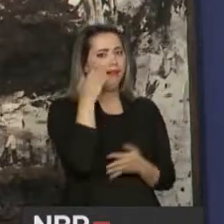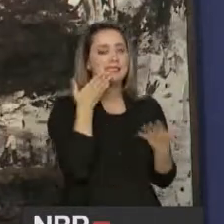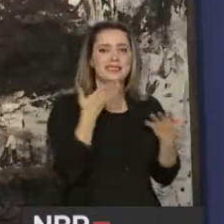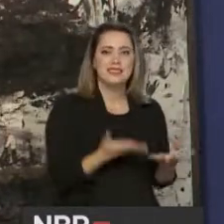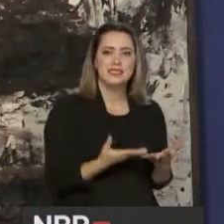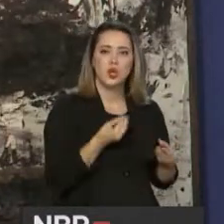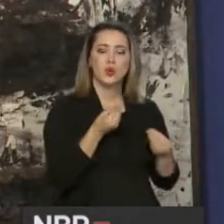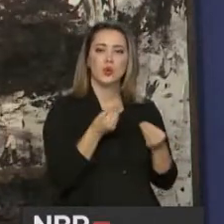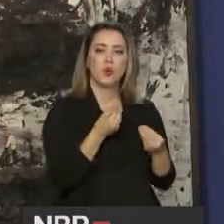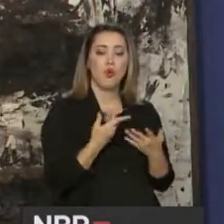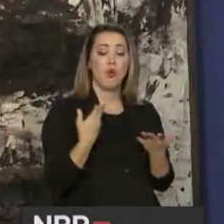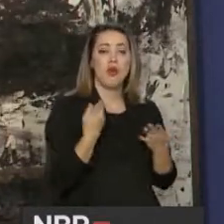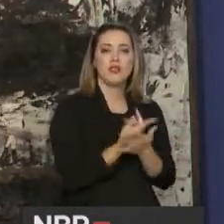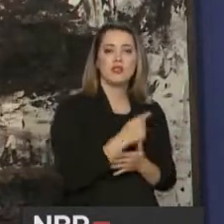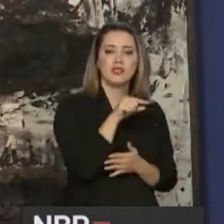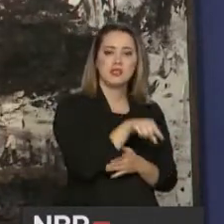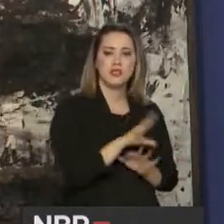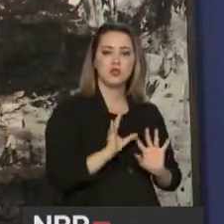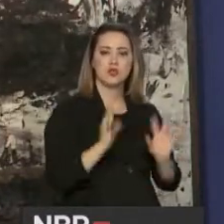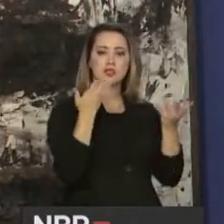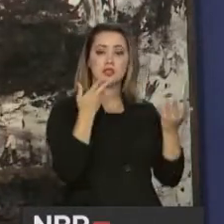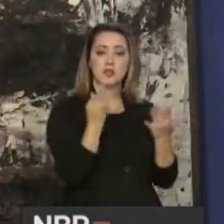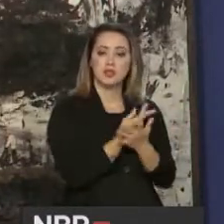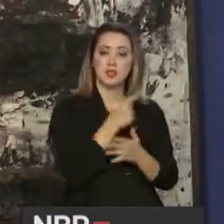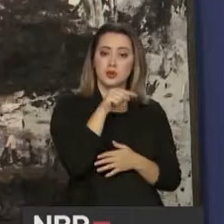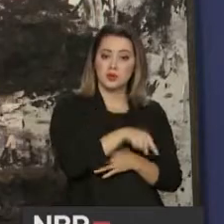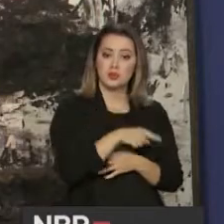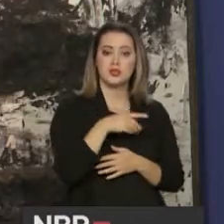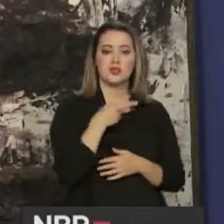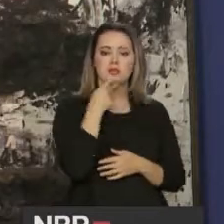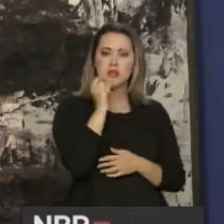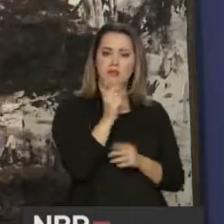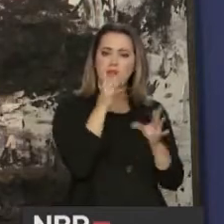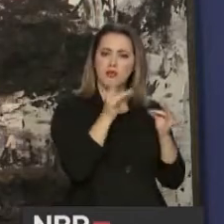E algum fato curioso de cerimônias que aconteceram aqui, você